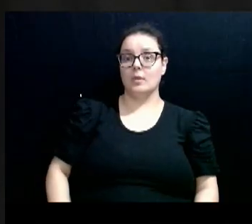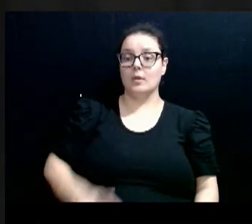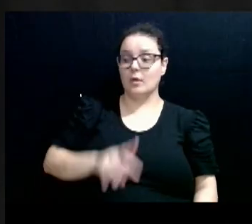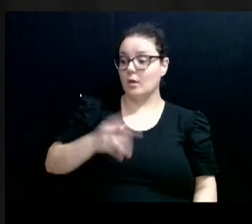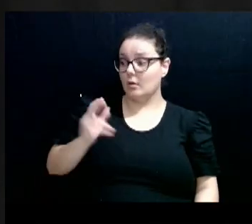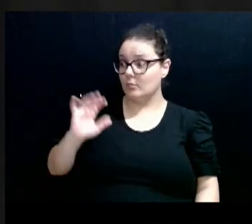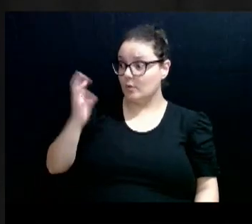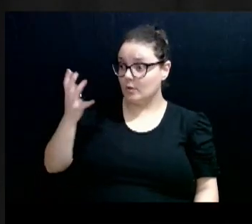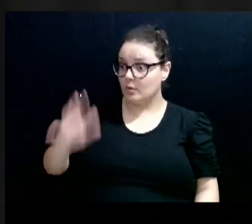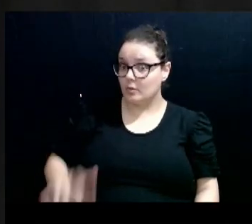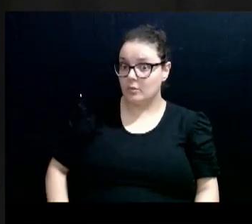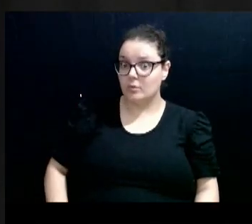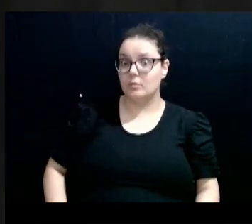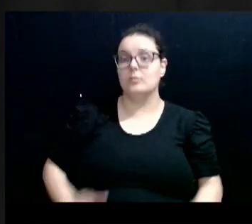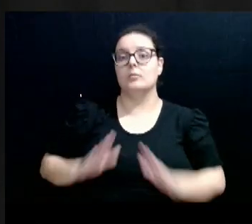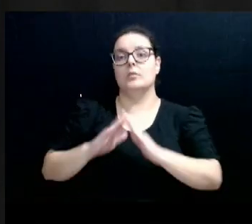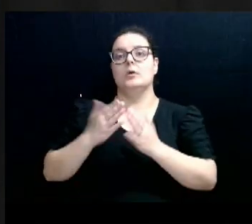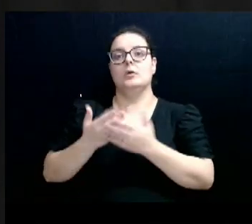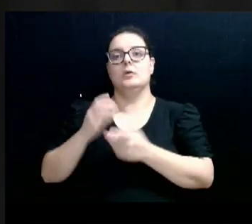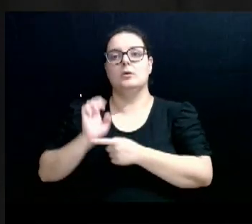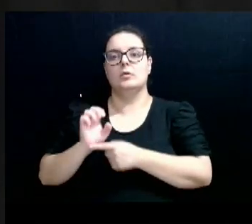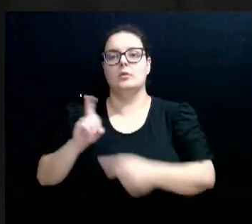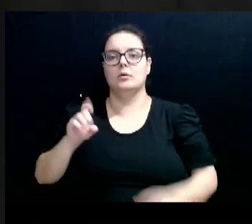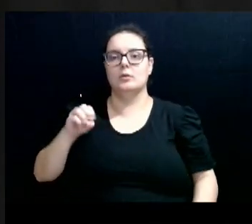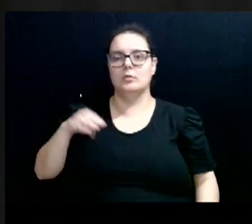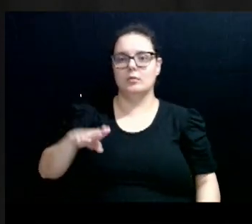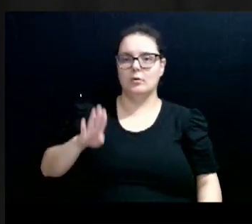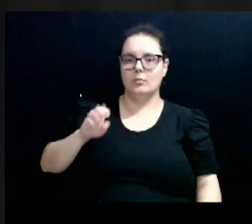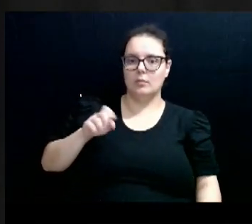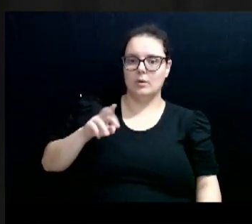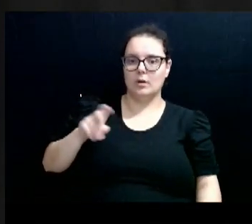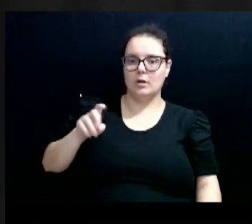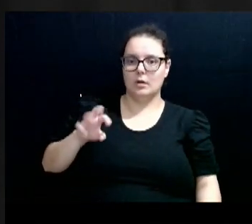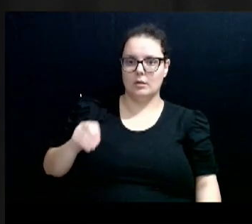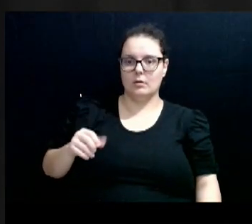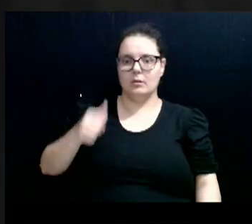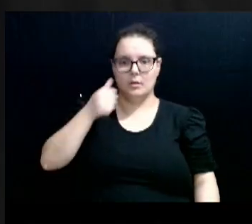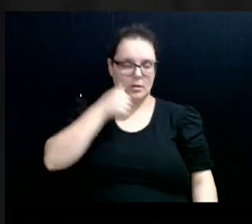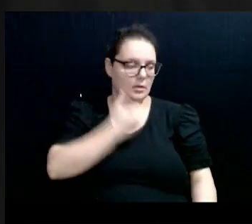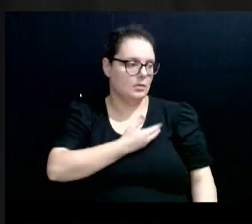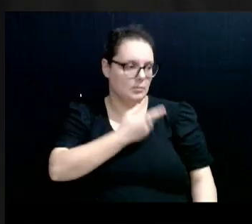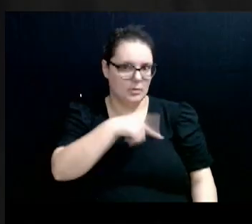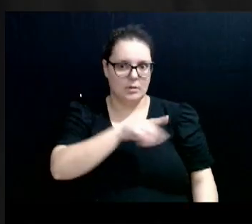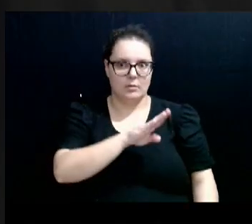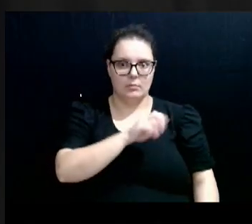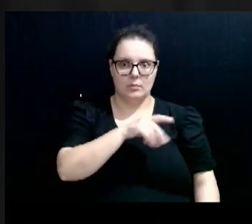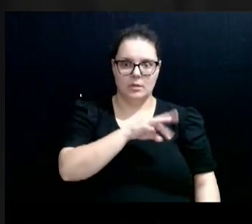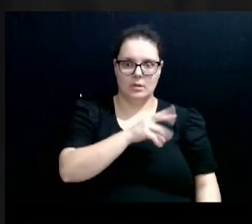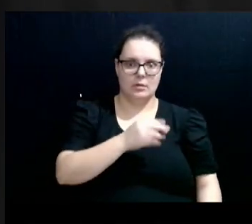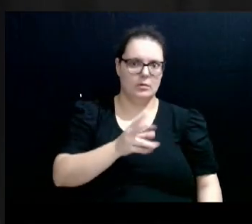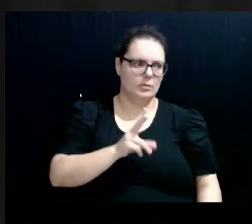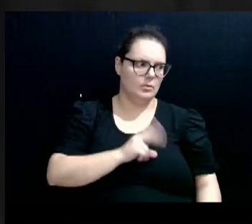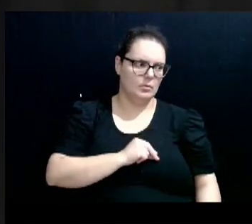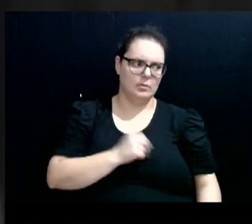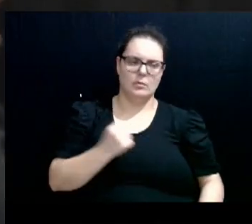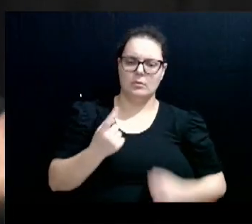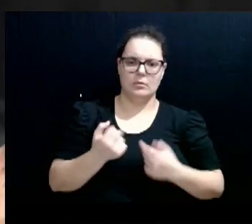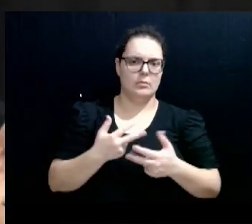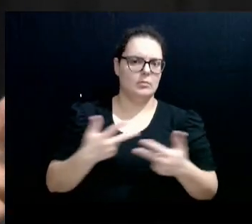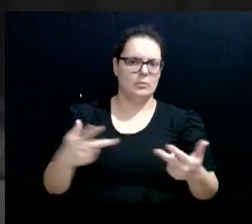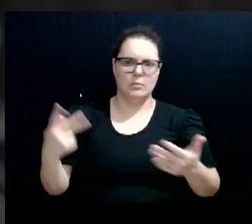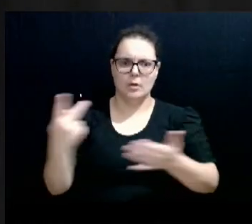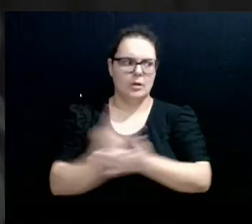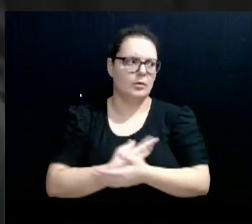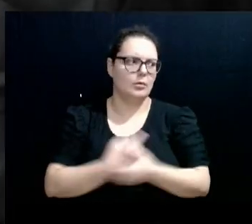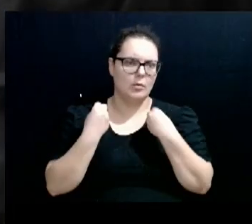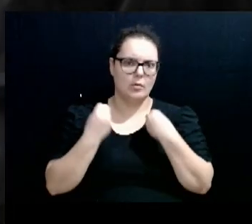Escola Estadual Dom Barreto. Aí as amigas dela lá no Bentinho, tudo falando, poxa, tem alguma coisa errada, não é possível. Todo mundo quer